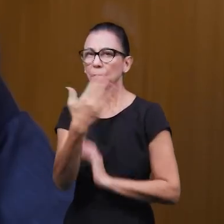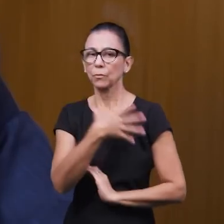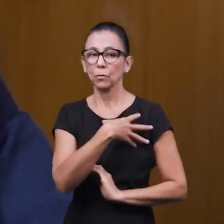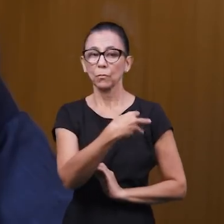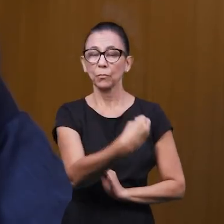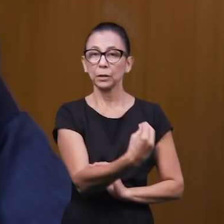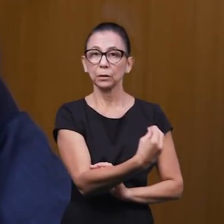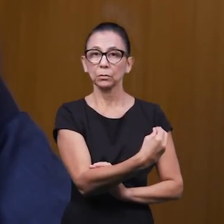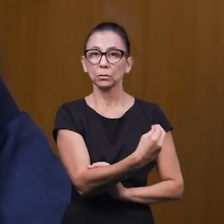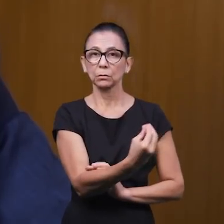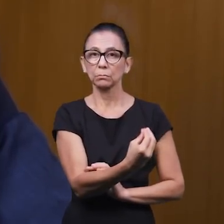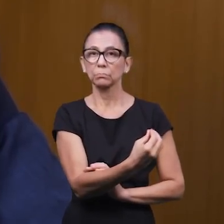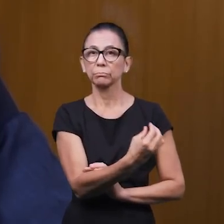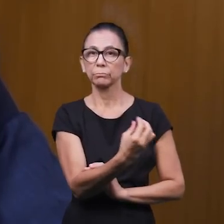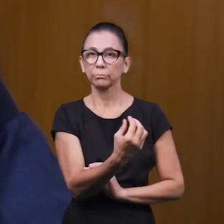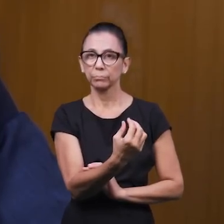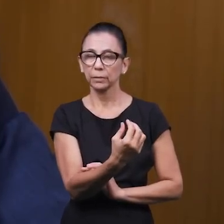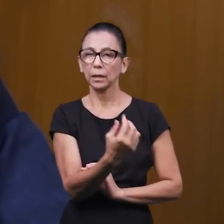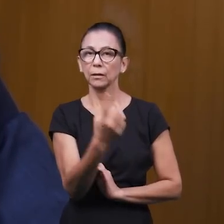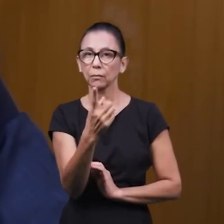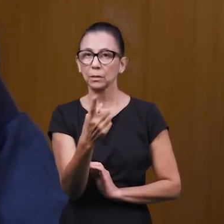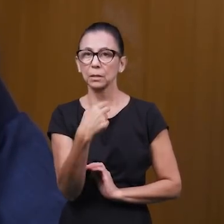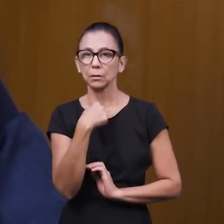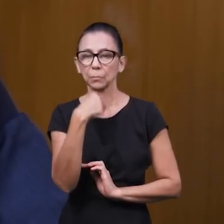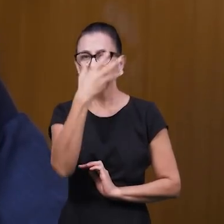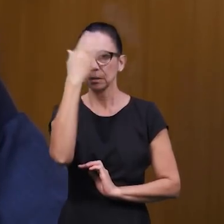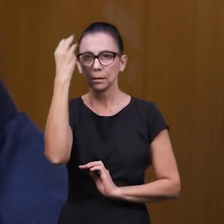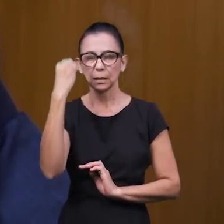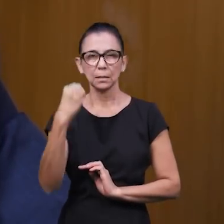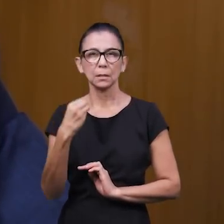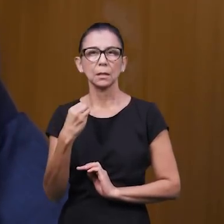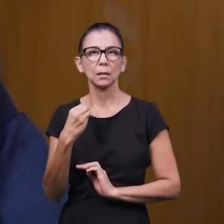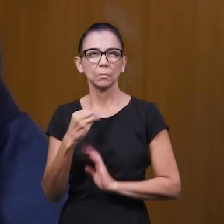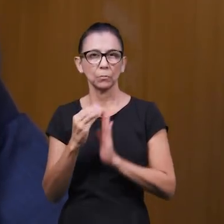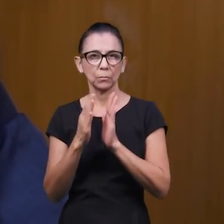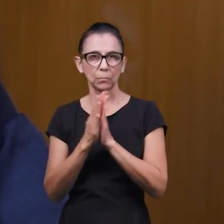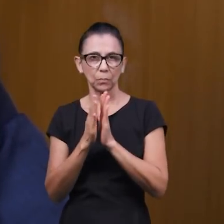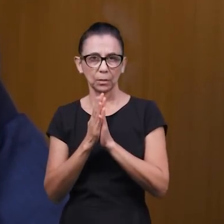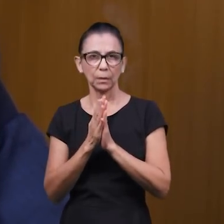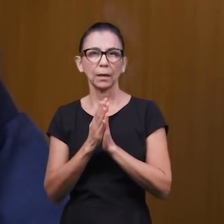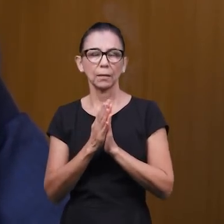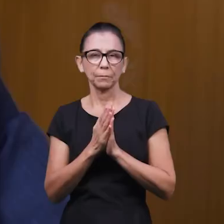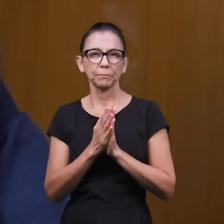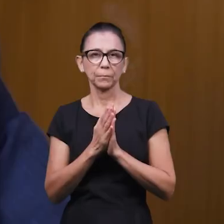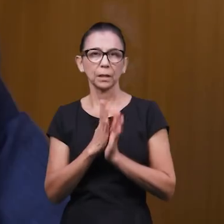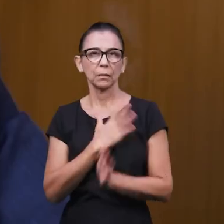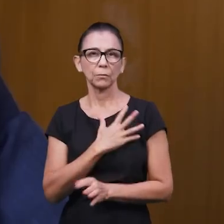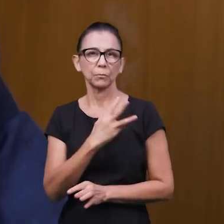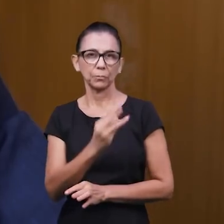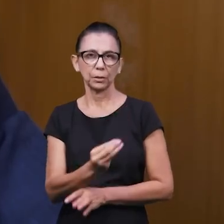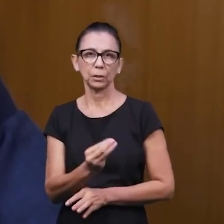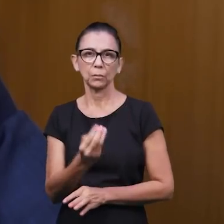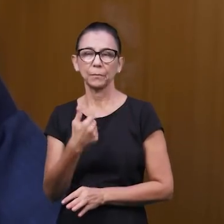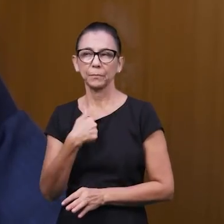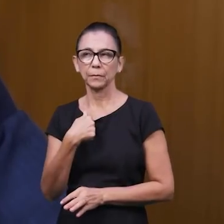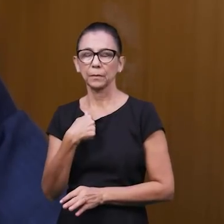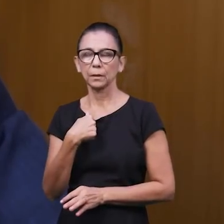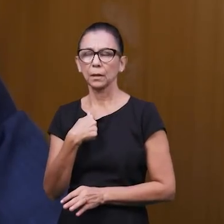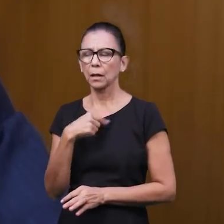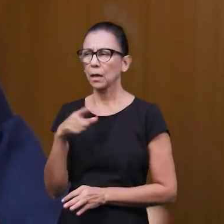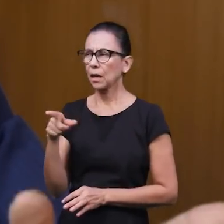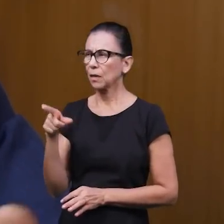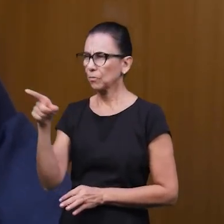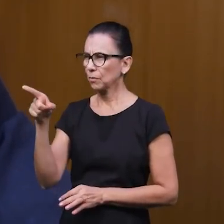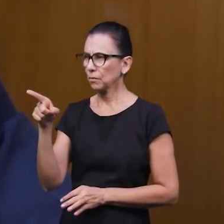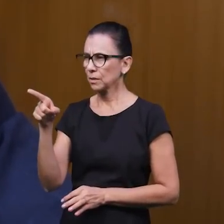irmão, minha irmã, não esqueça de orar pelos seus filhos. Viu? A oração pelos seus filhos pode fazer toda a diferença. Eu lembro daquela